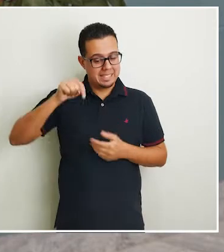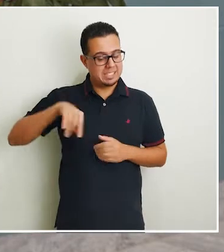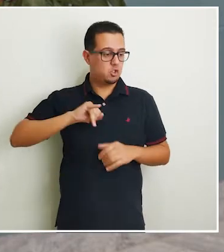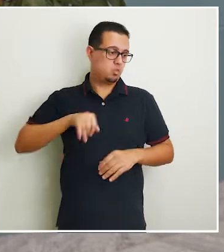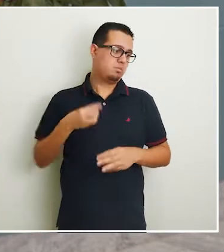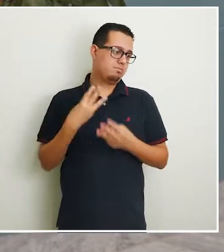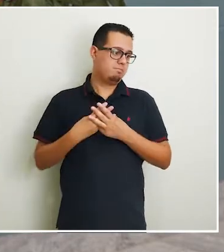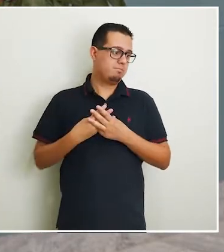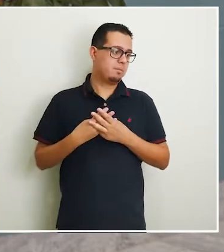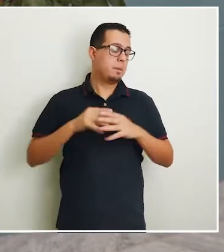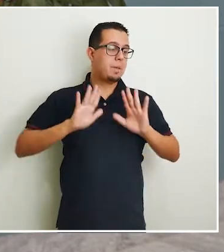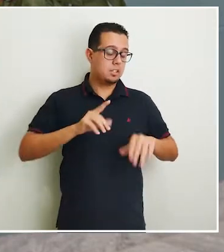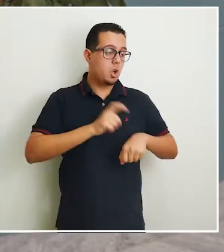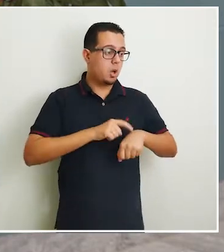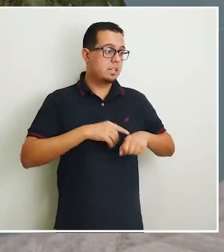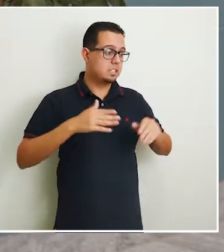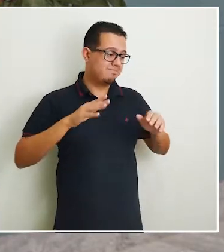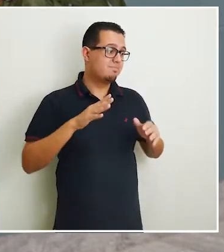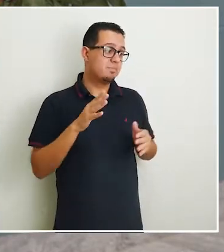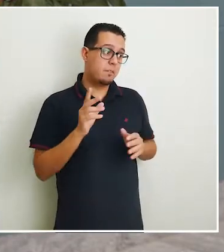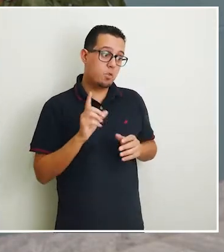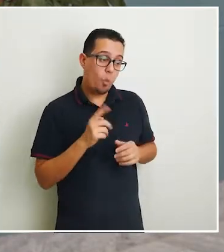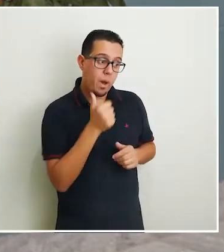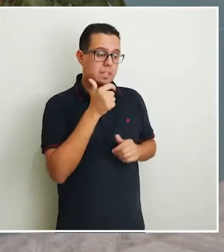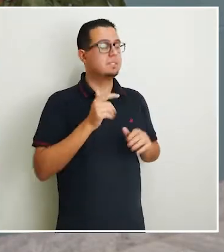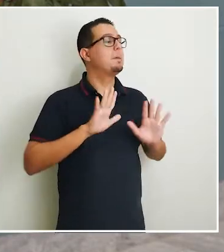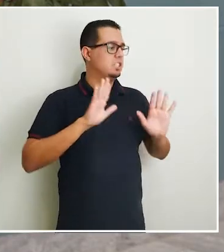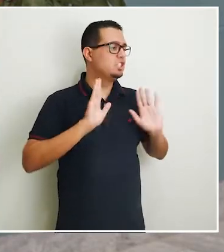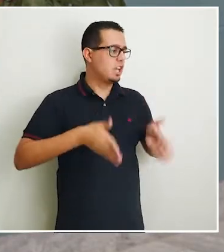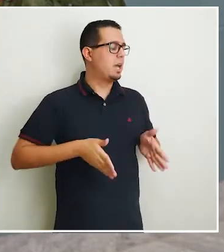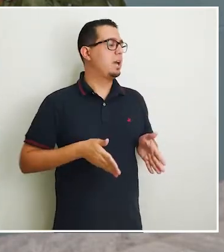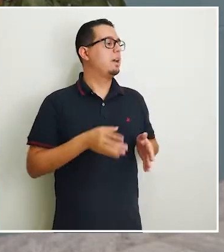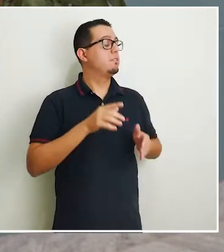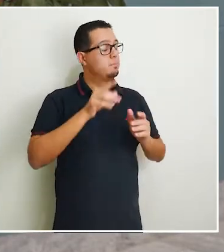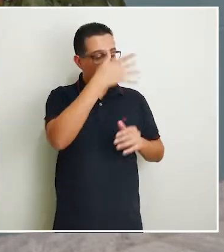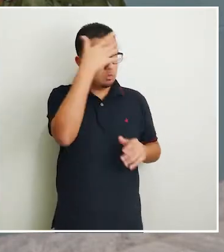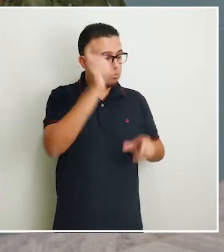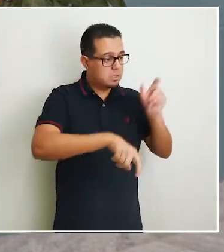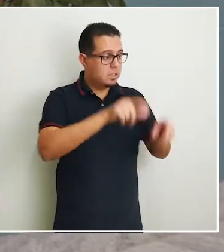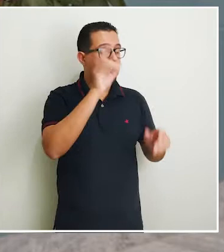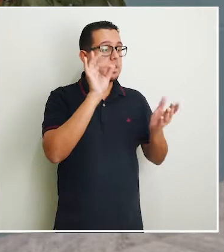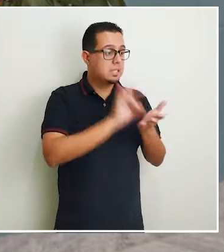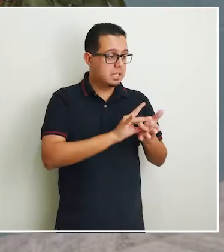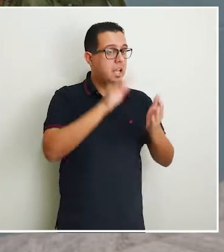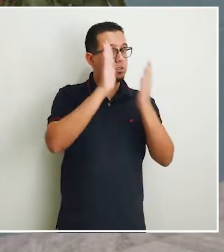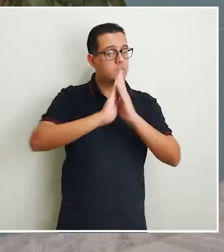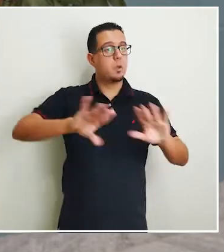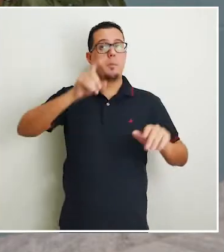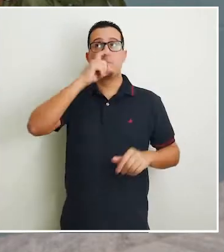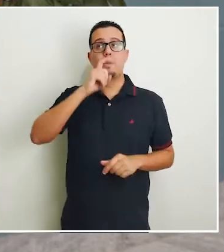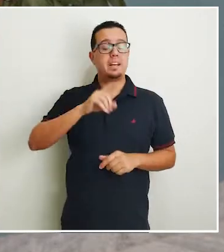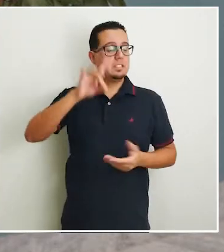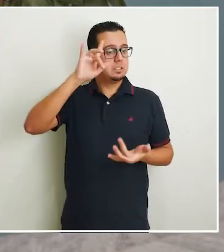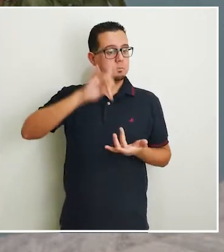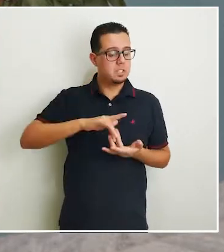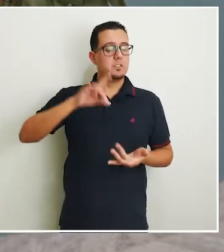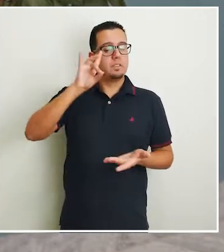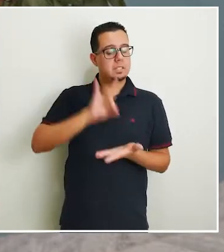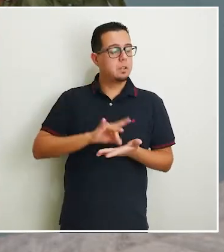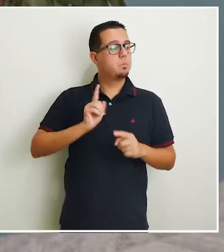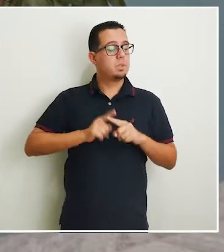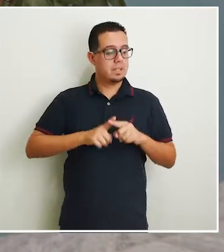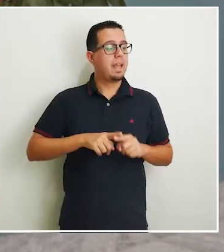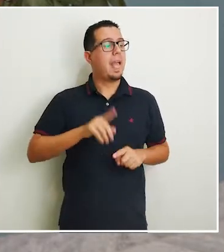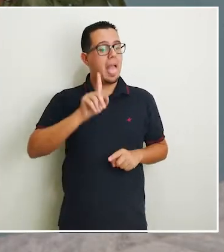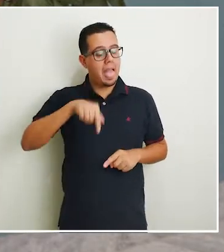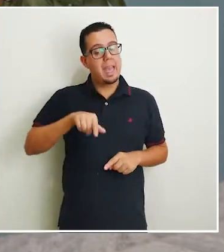a hora, e já chegou, em que os verdadeiros adoradores adorarão o Pai em espírito e em verdade, porque são